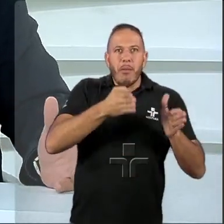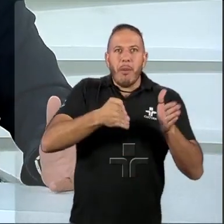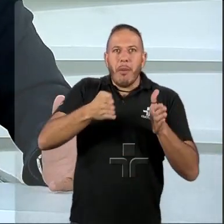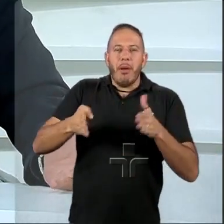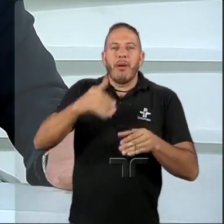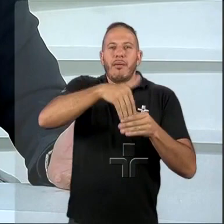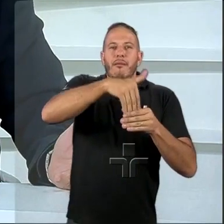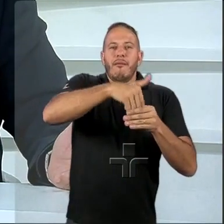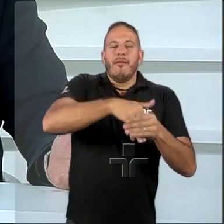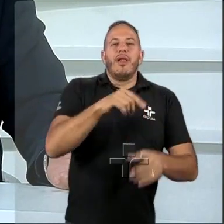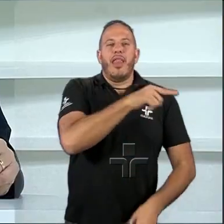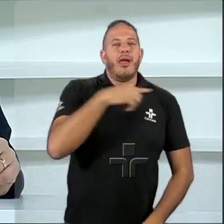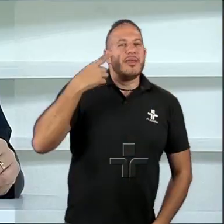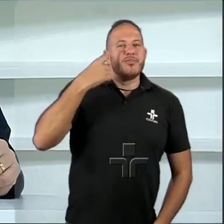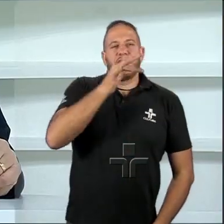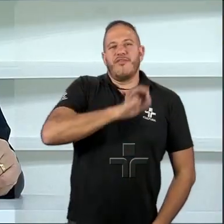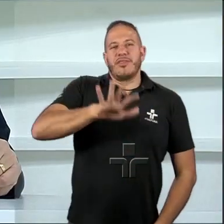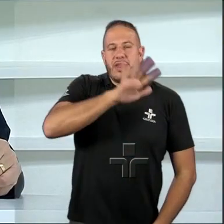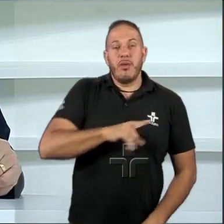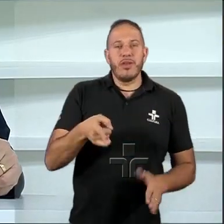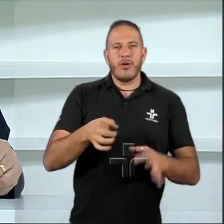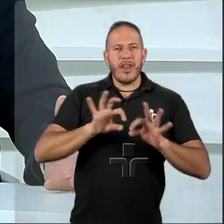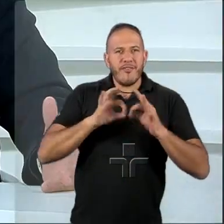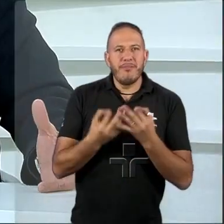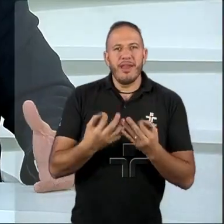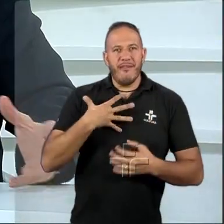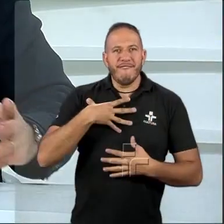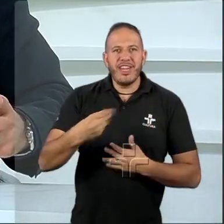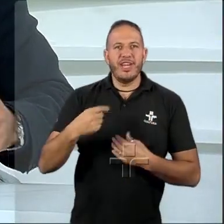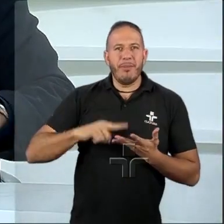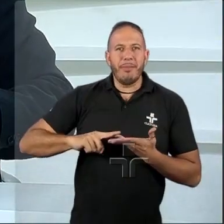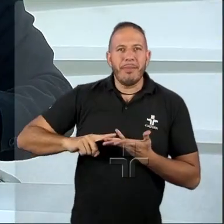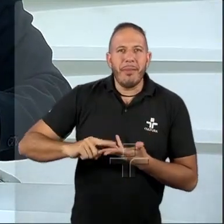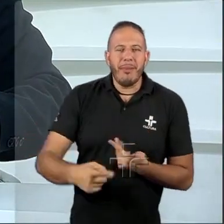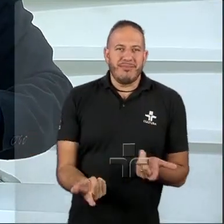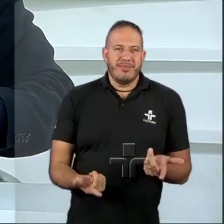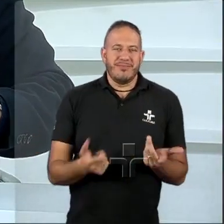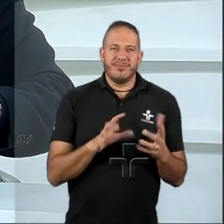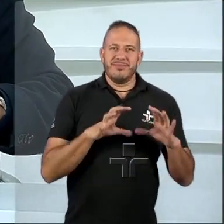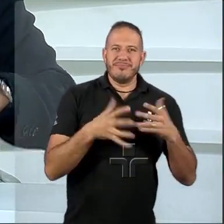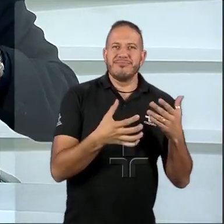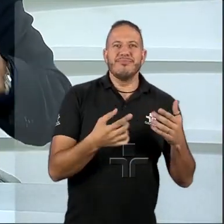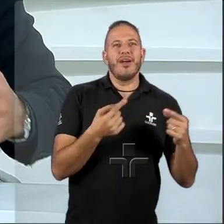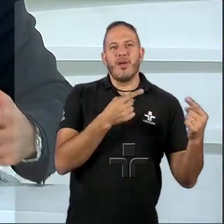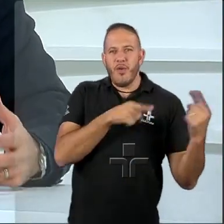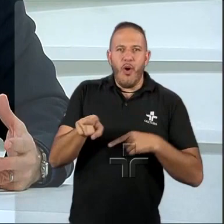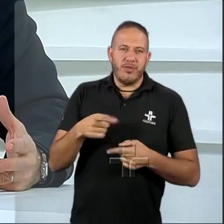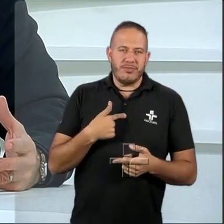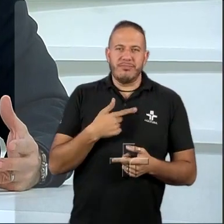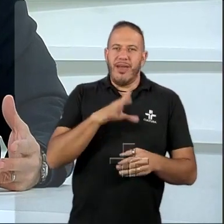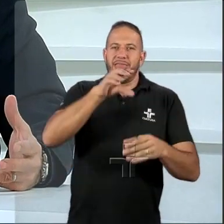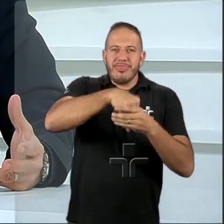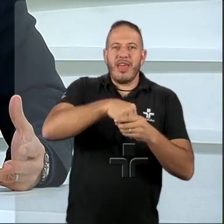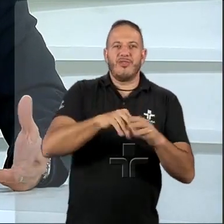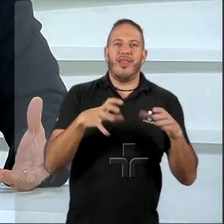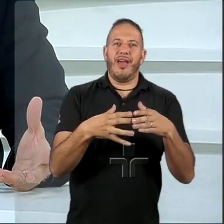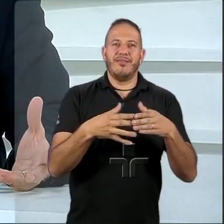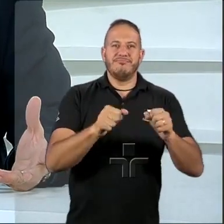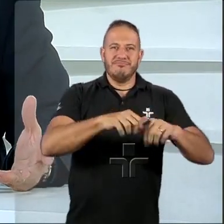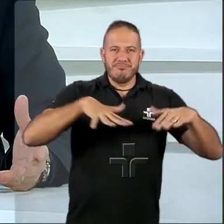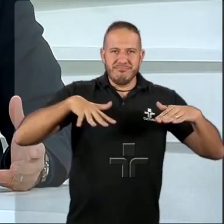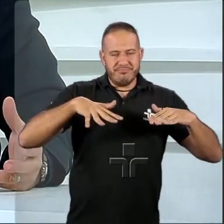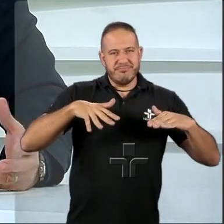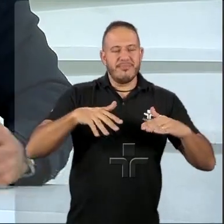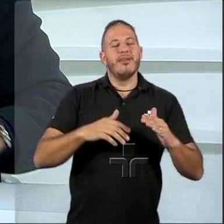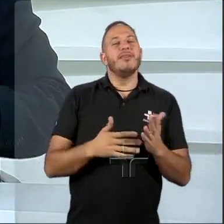legislativas. E agora com mais força ainda. E agora com mais força, ou seja, é um antissistema completamente dentro do sistema, mas se